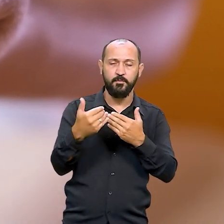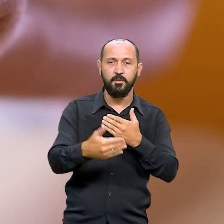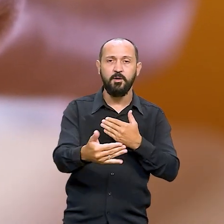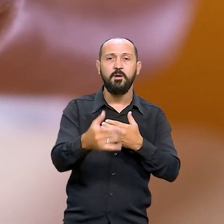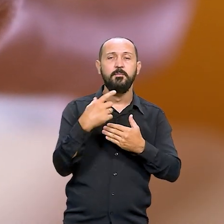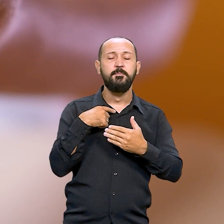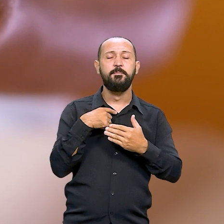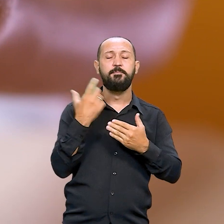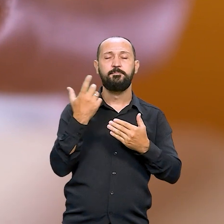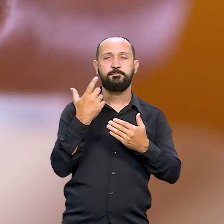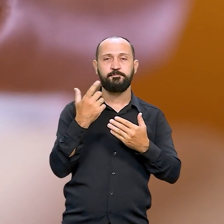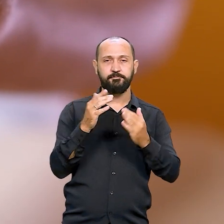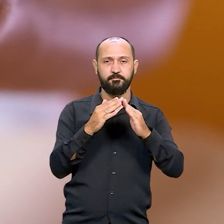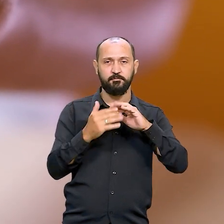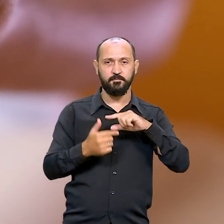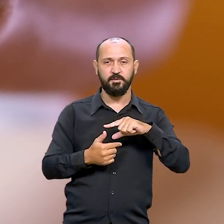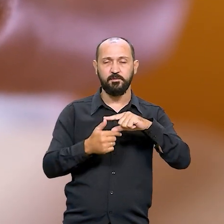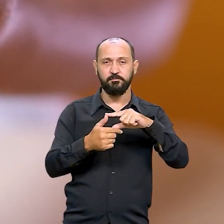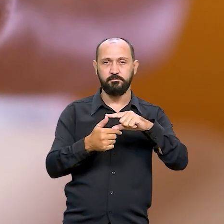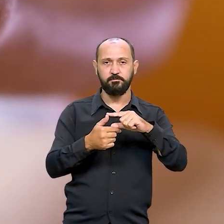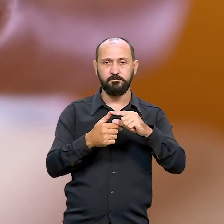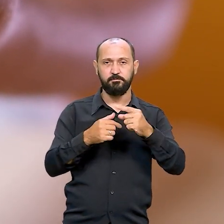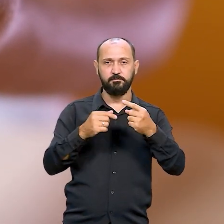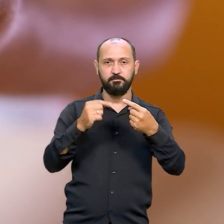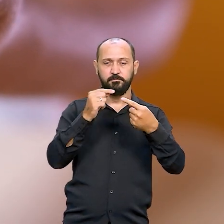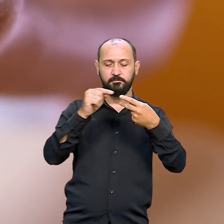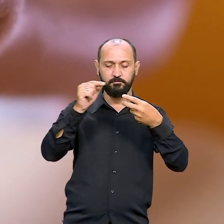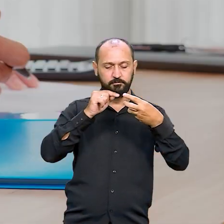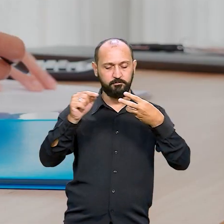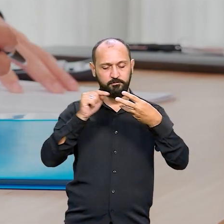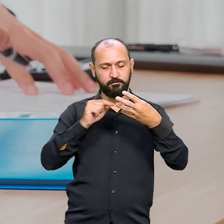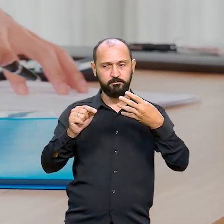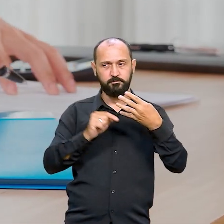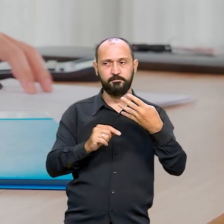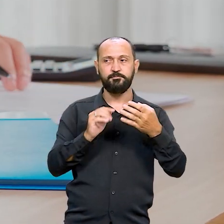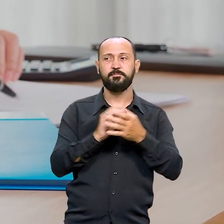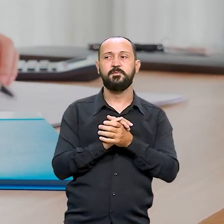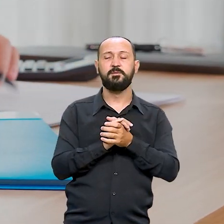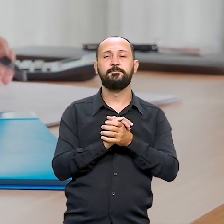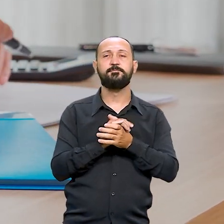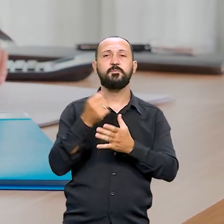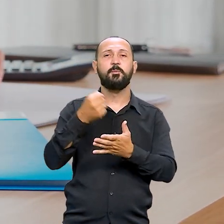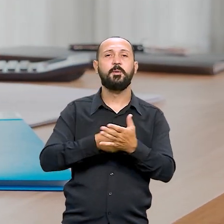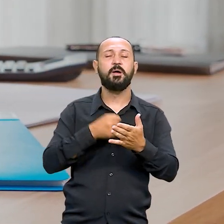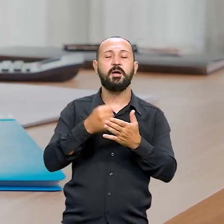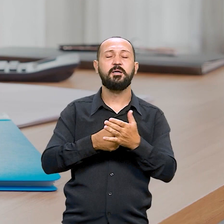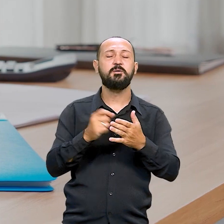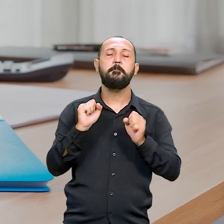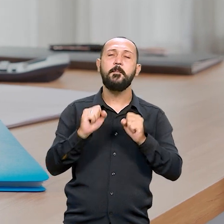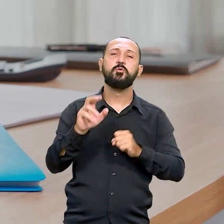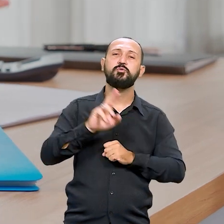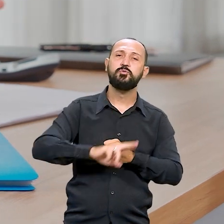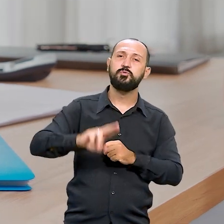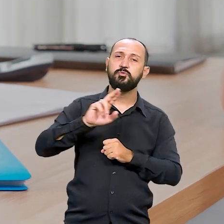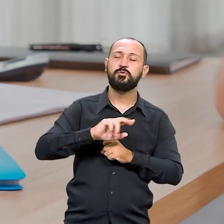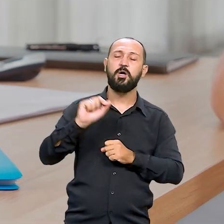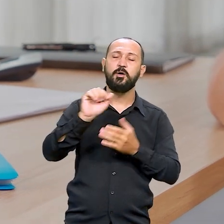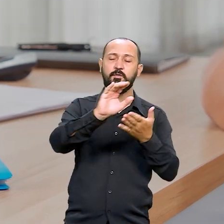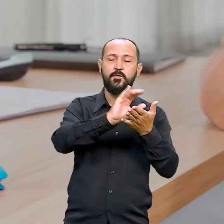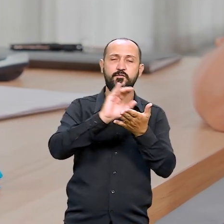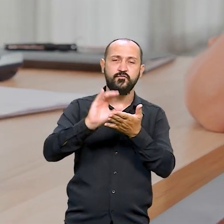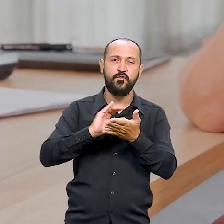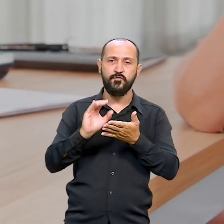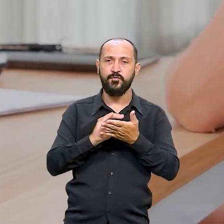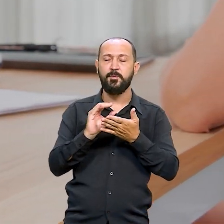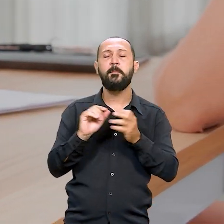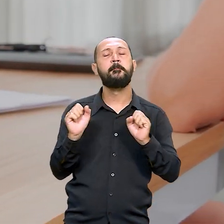sucessão de de alienações fiduciárias né a gente consegue transformar esse Capital morto numa garantia passível de alavancar